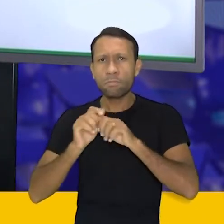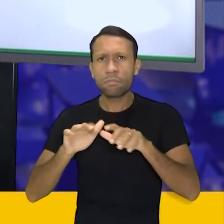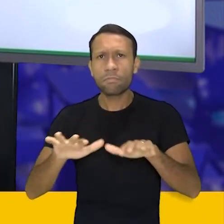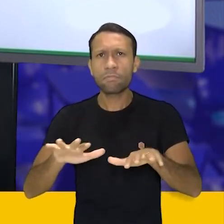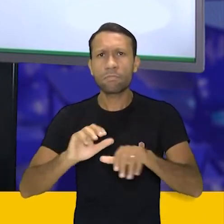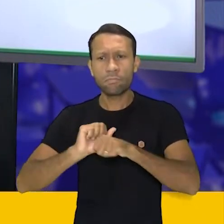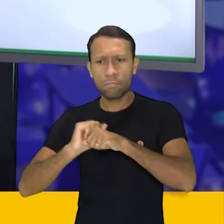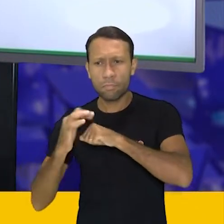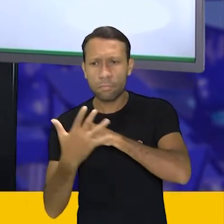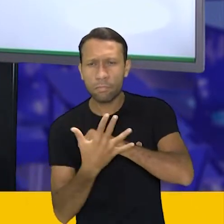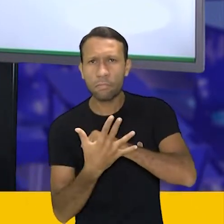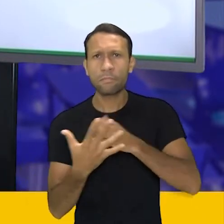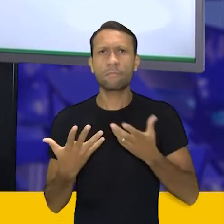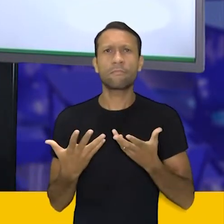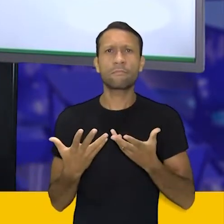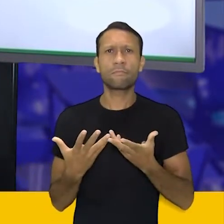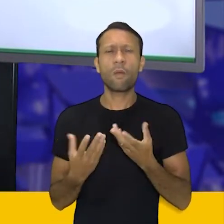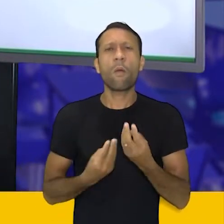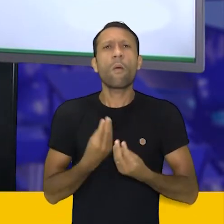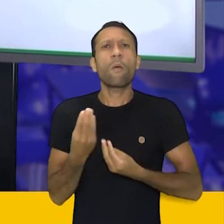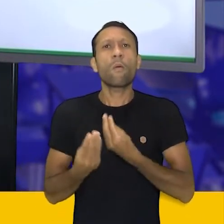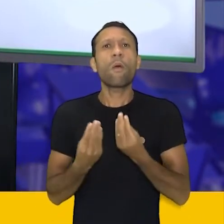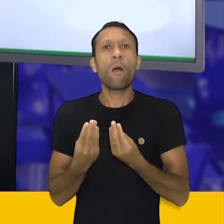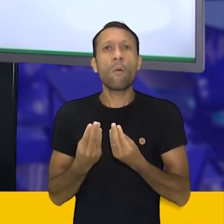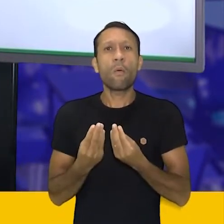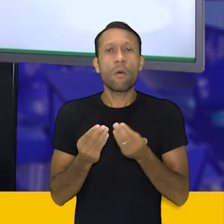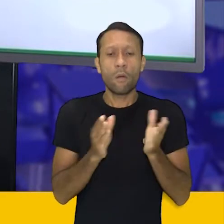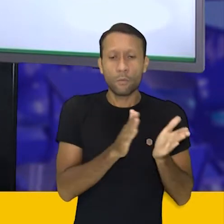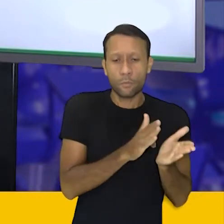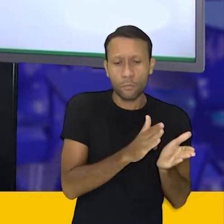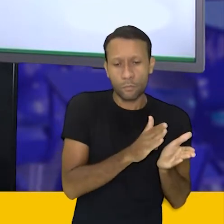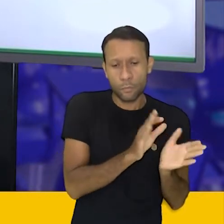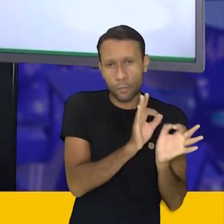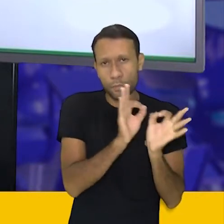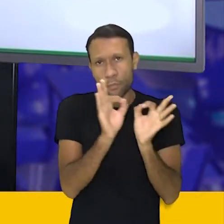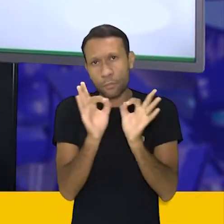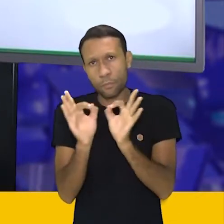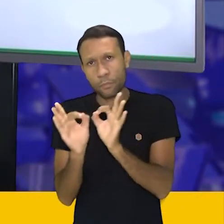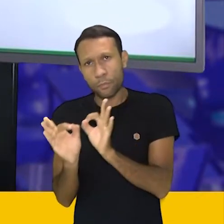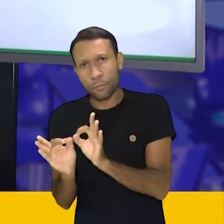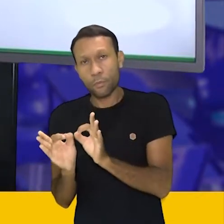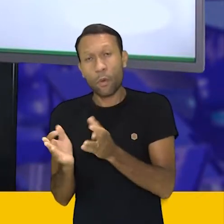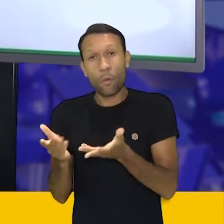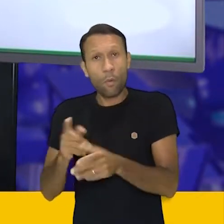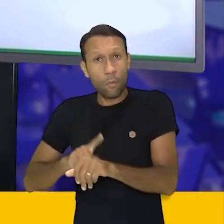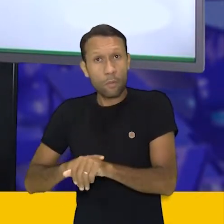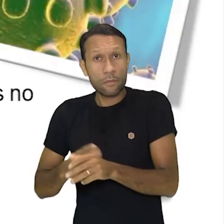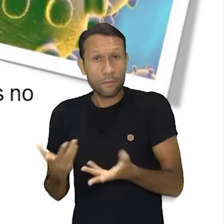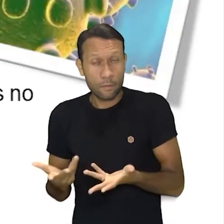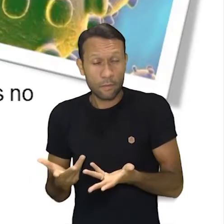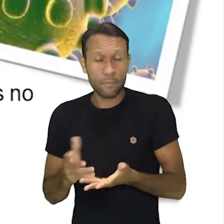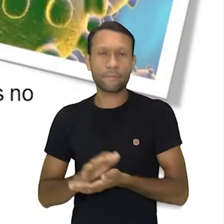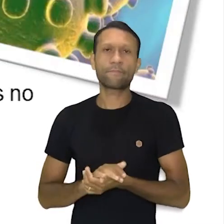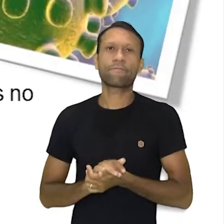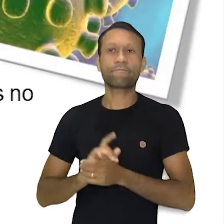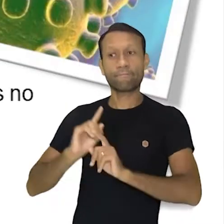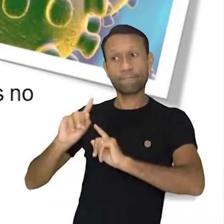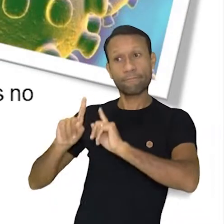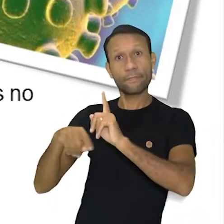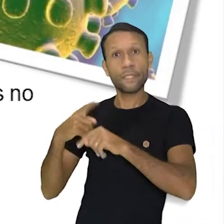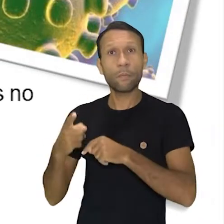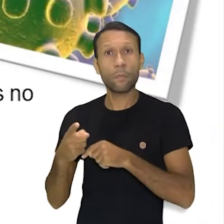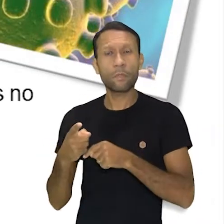alguma coisa que já existia, parece-me. Então, qual o tempo que na história da humanidade isso surgiu?